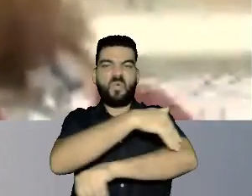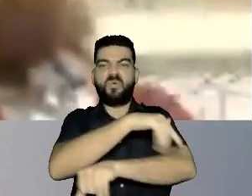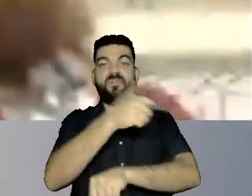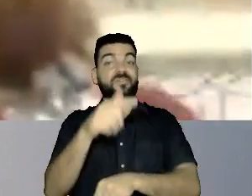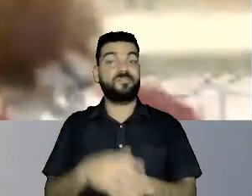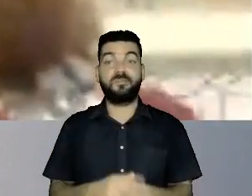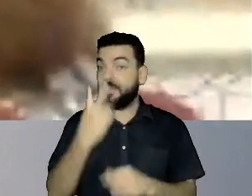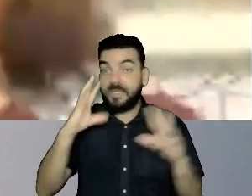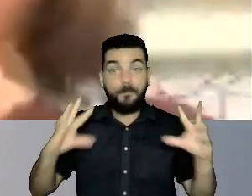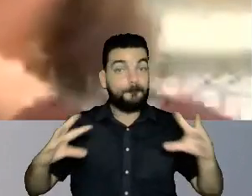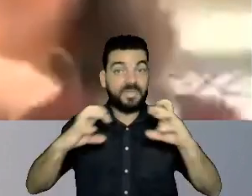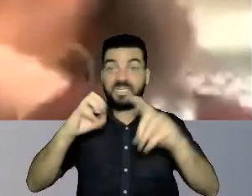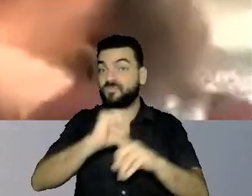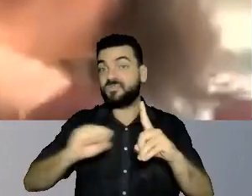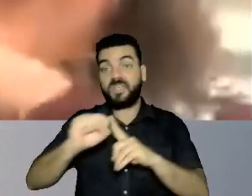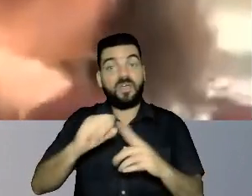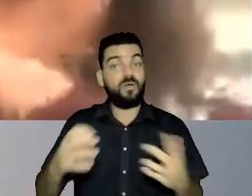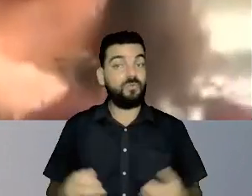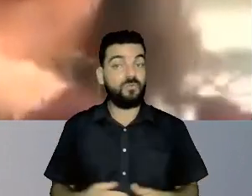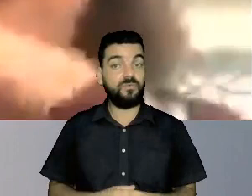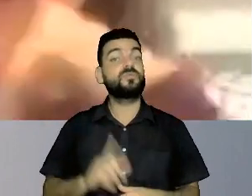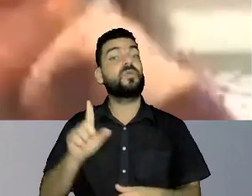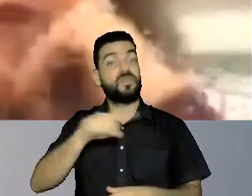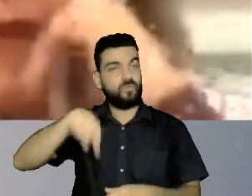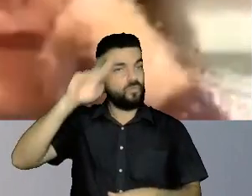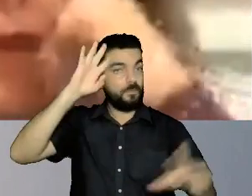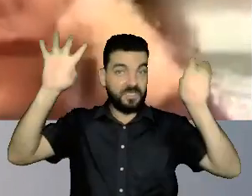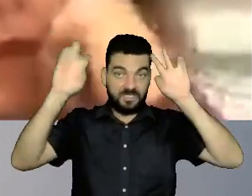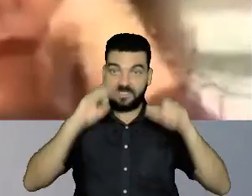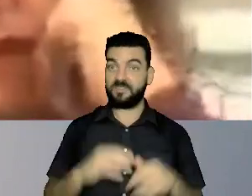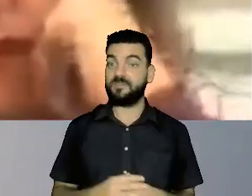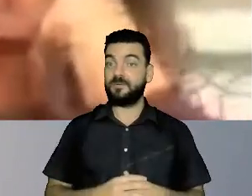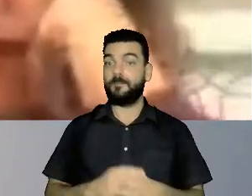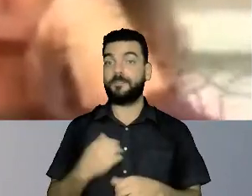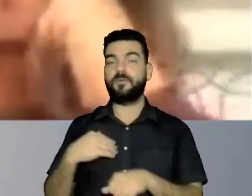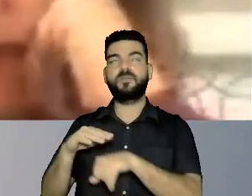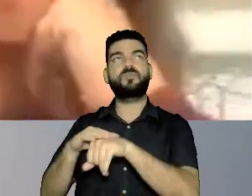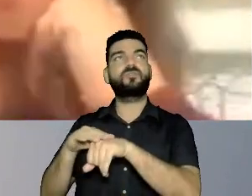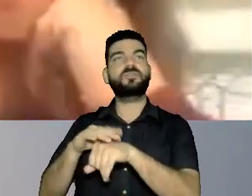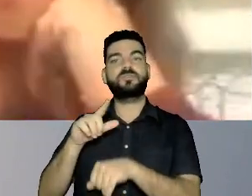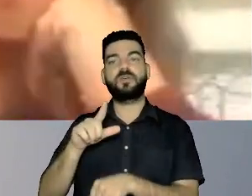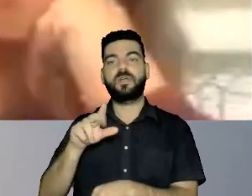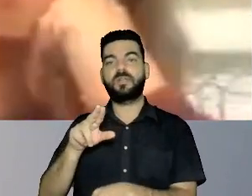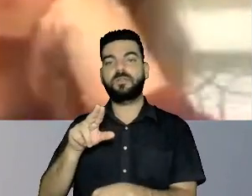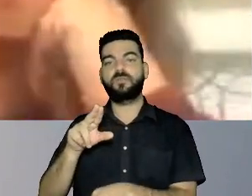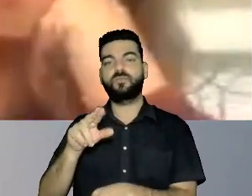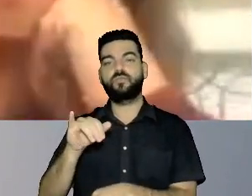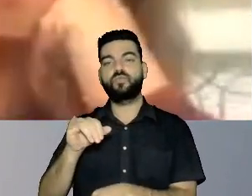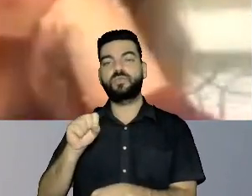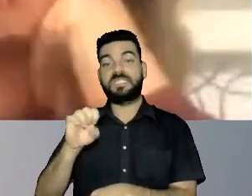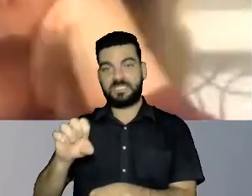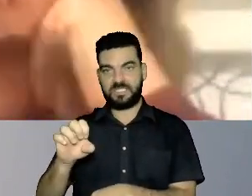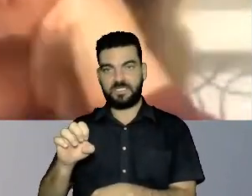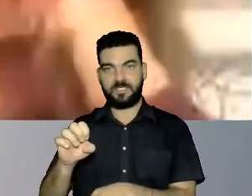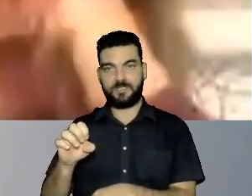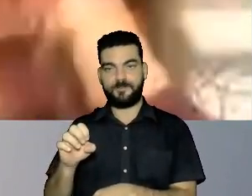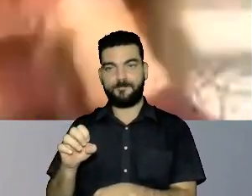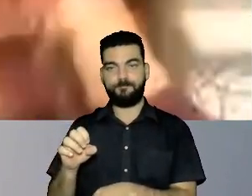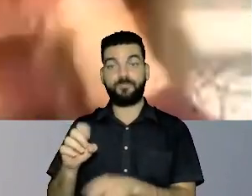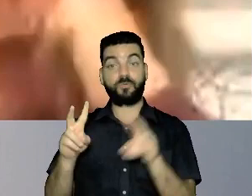do museu se venderam para o sistema, né? Então aí também tem algumas questões que a gente